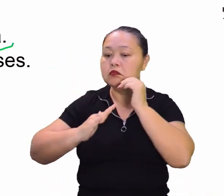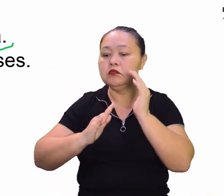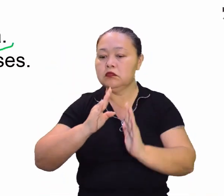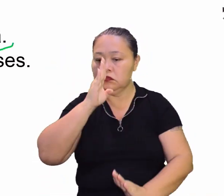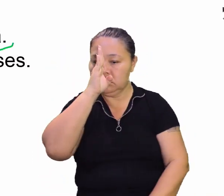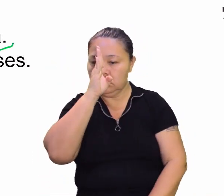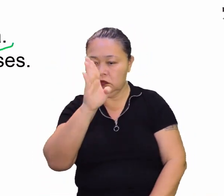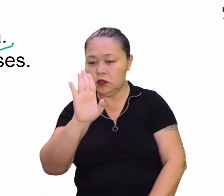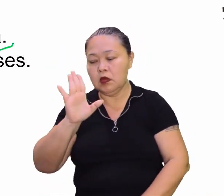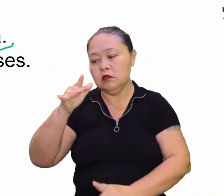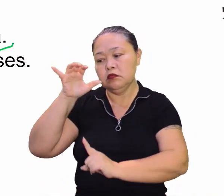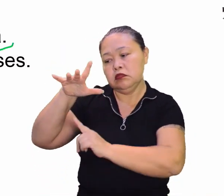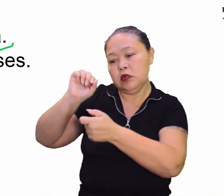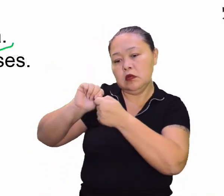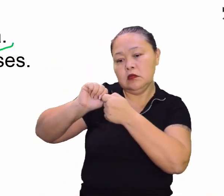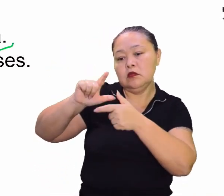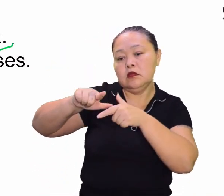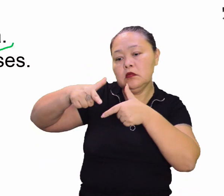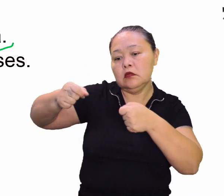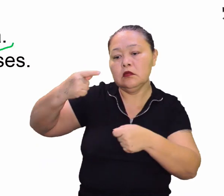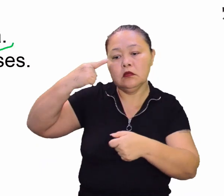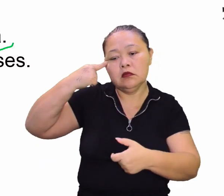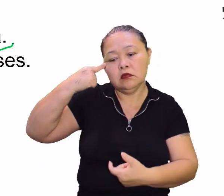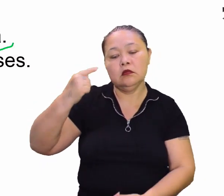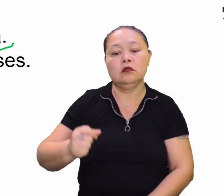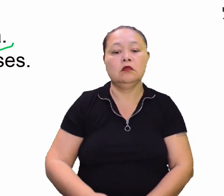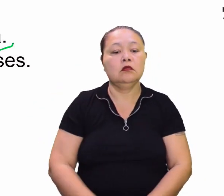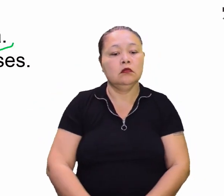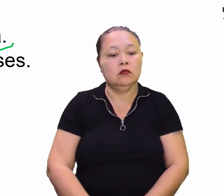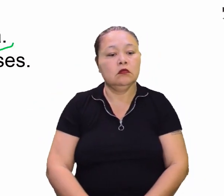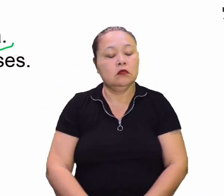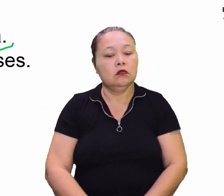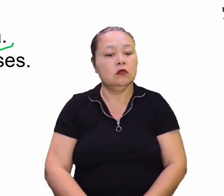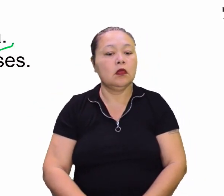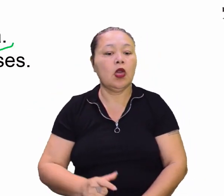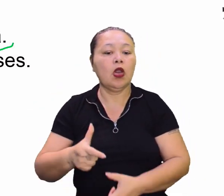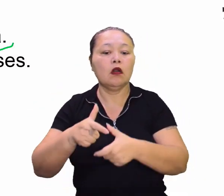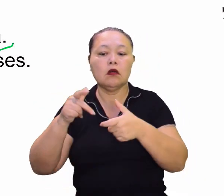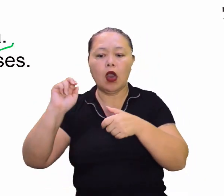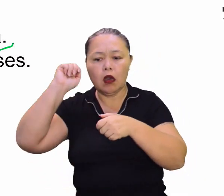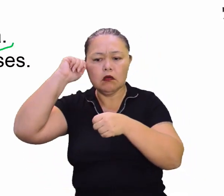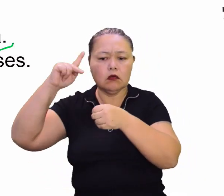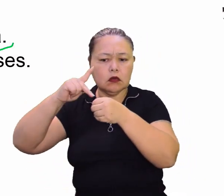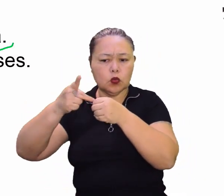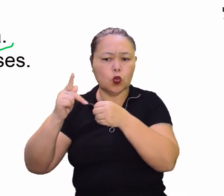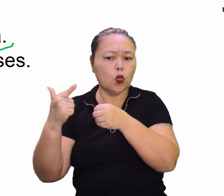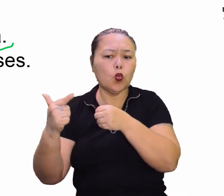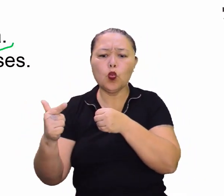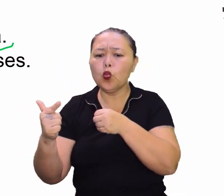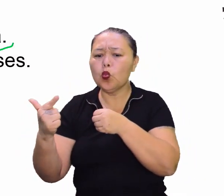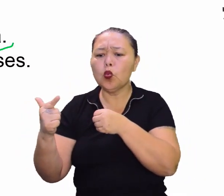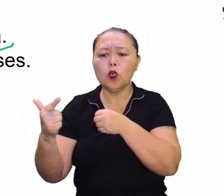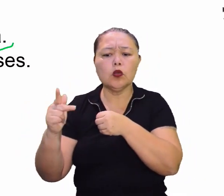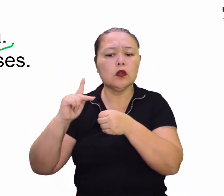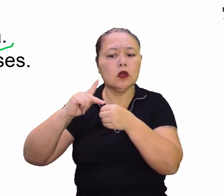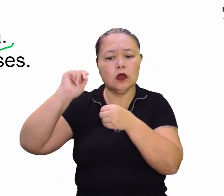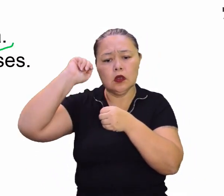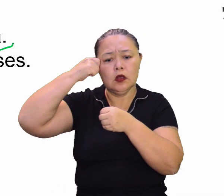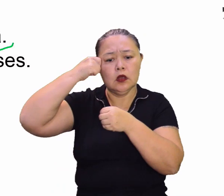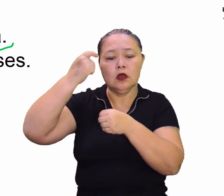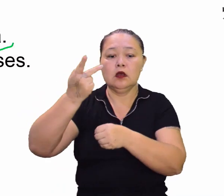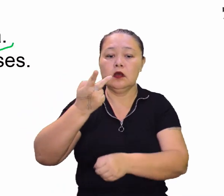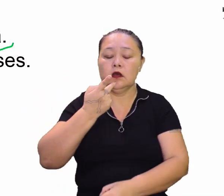Influência dos japoneses, principalmente. Exato. Lá, ó, a grande reserva de petróleo, lá não tem isso.